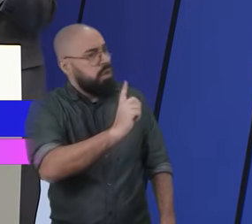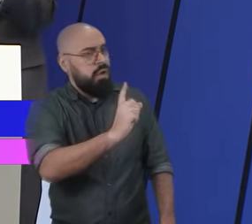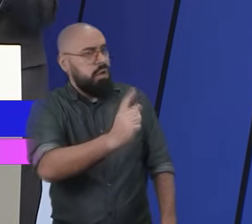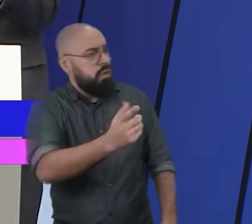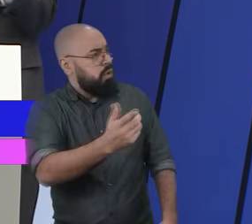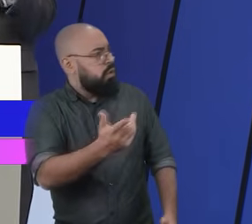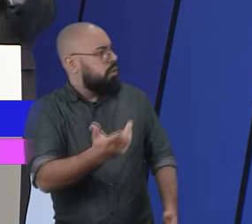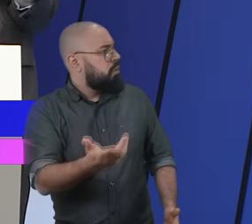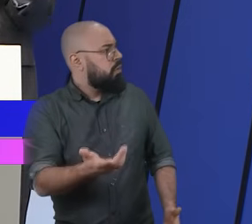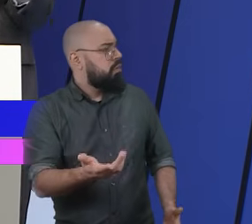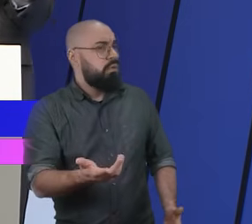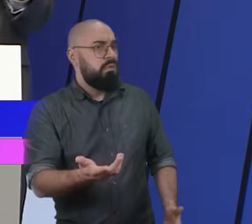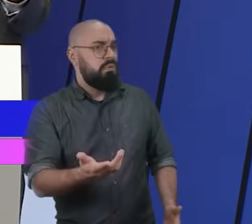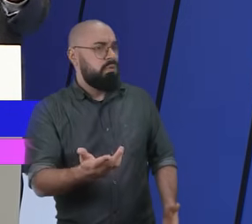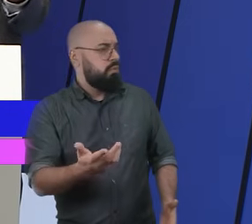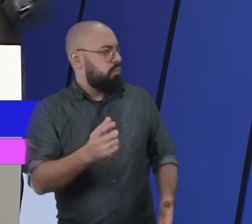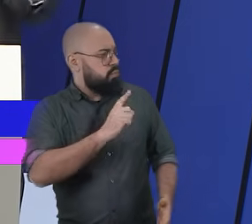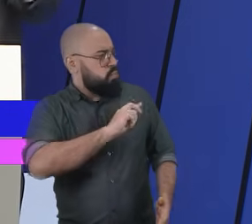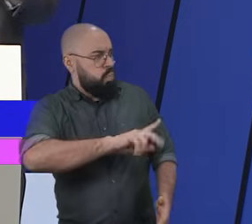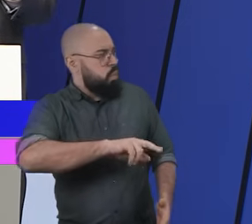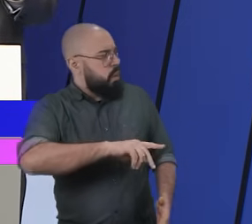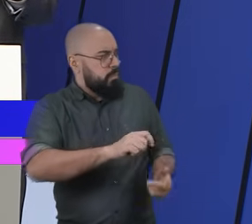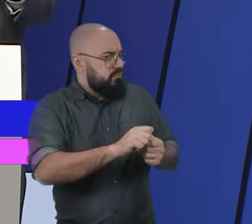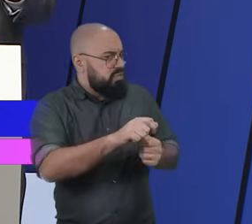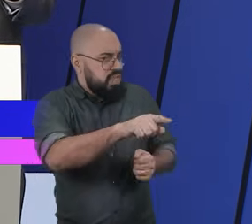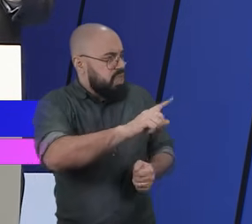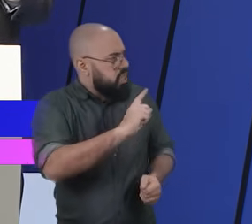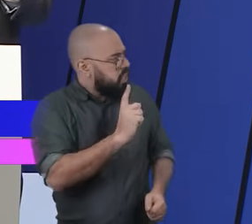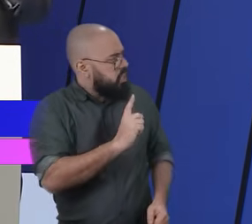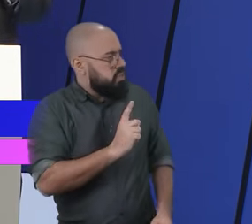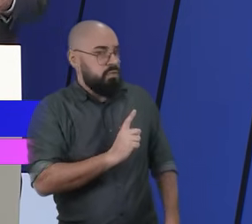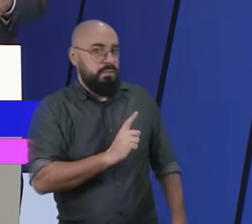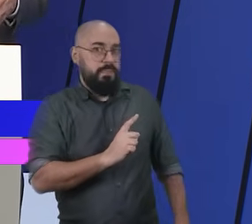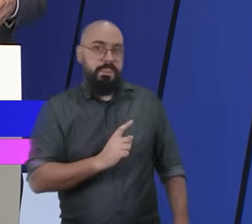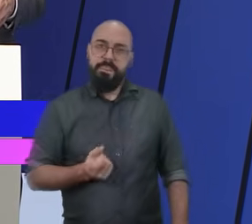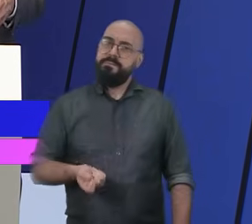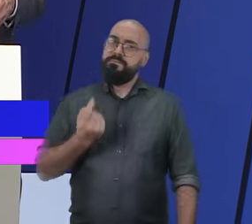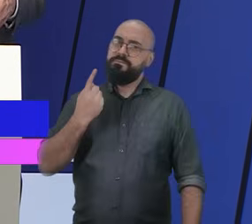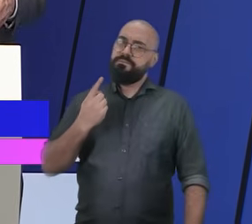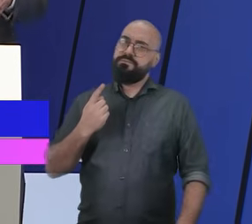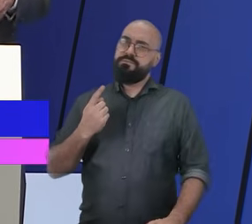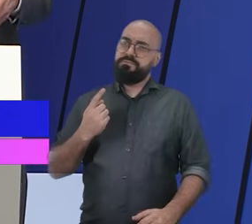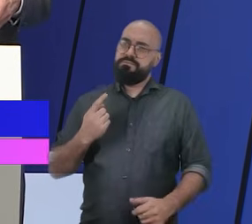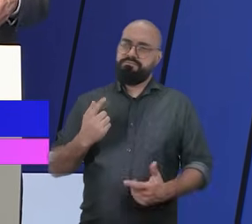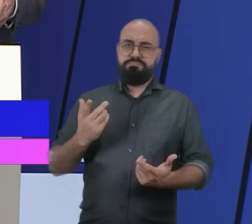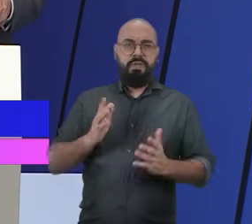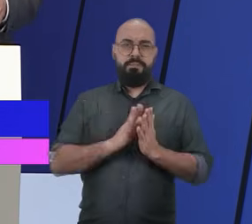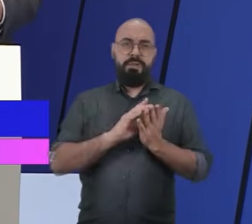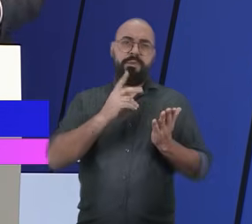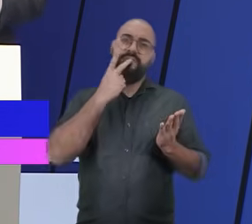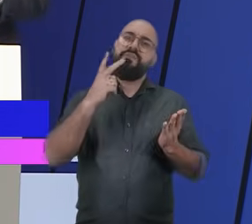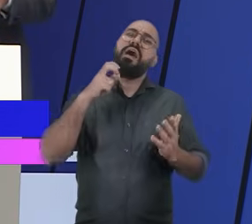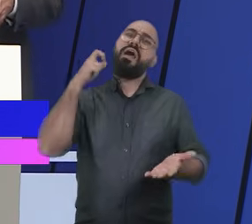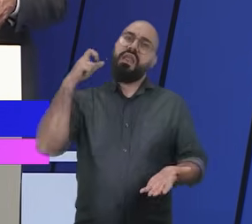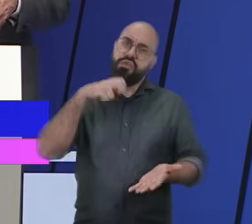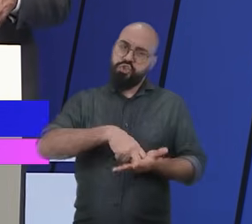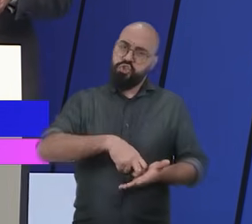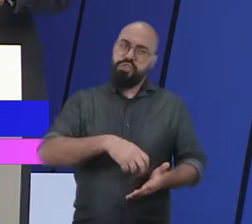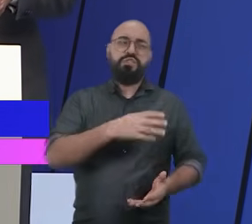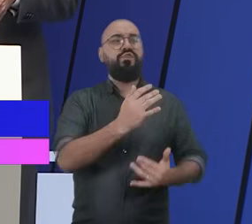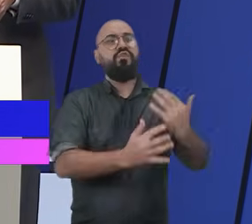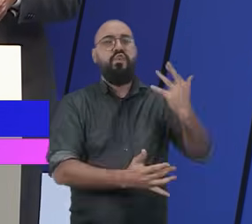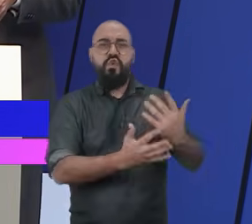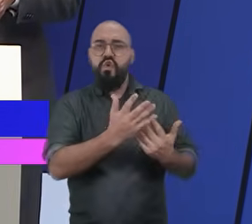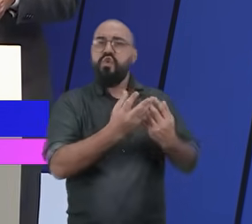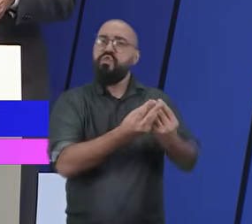dessa forma. Aí alguém pode dizer assim: pastor, mas parece tão diferente, né? Porque a Bíblia fala de um juízo final, fala de uma condenação, fala de um julgamento, de